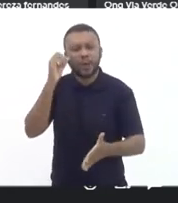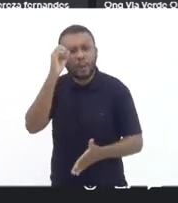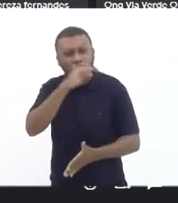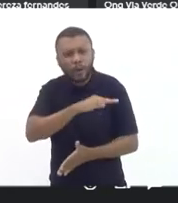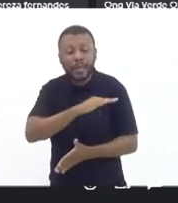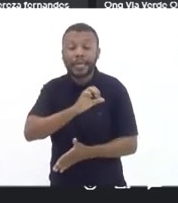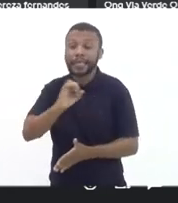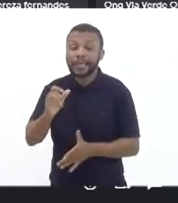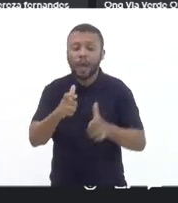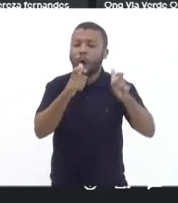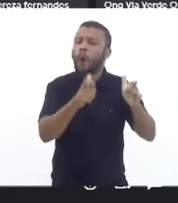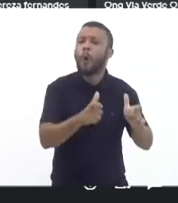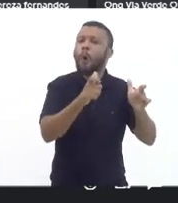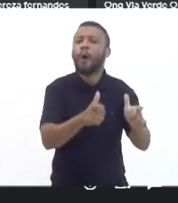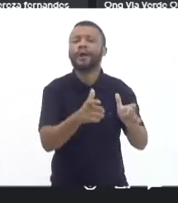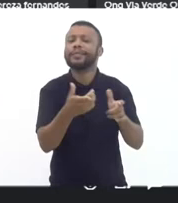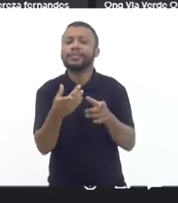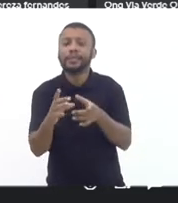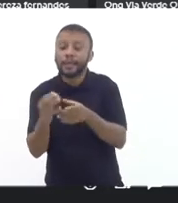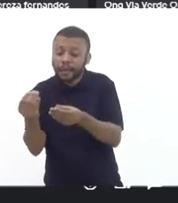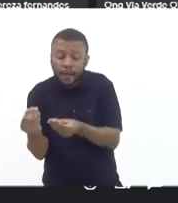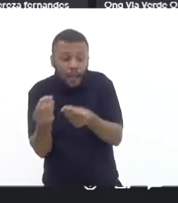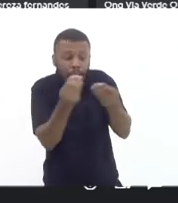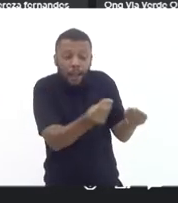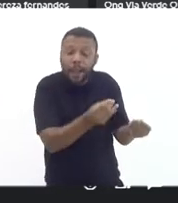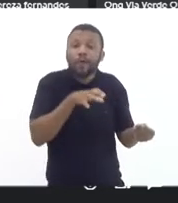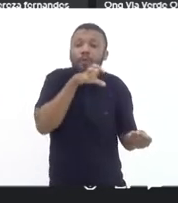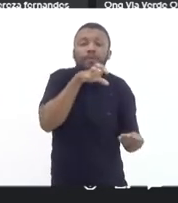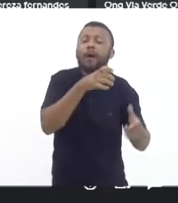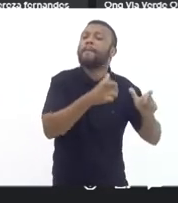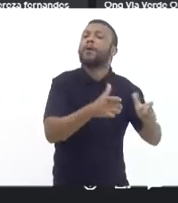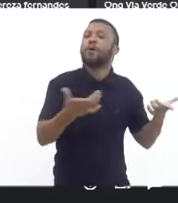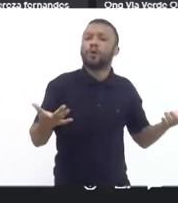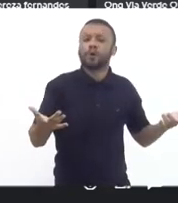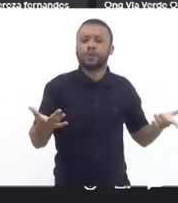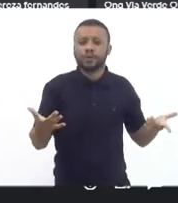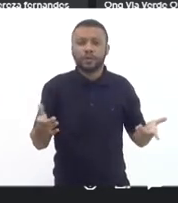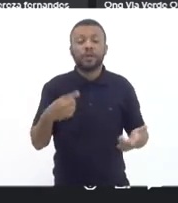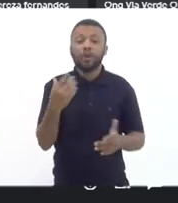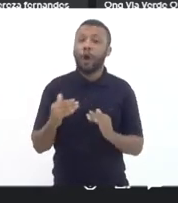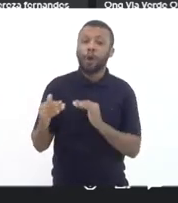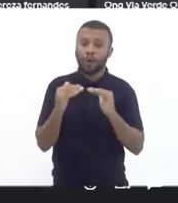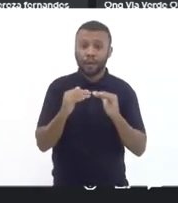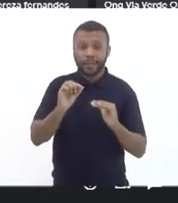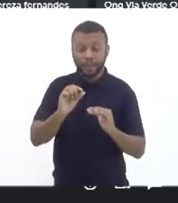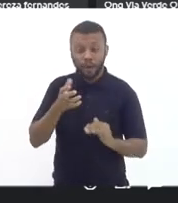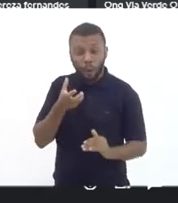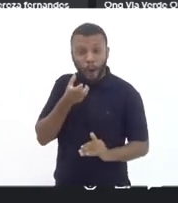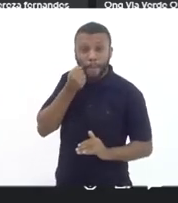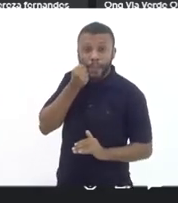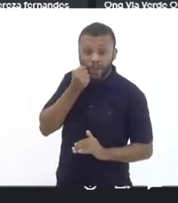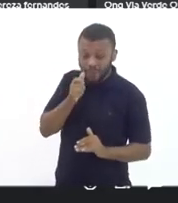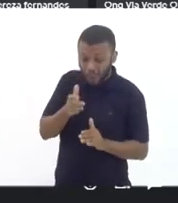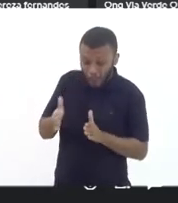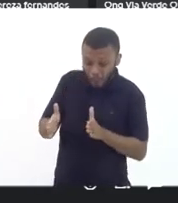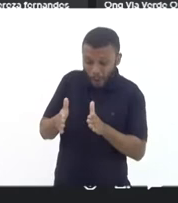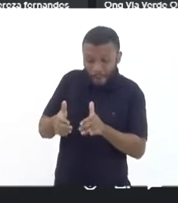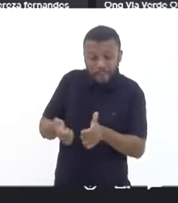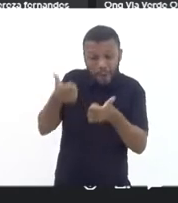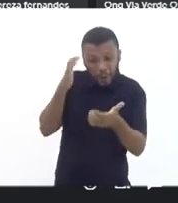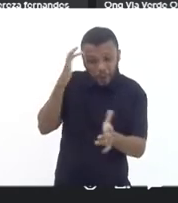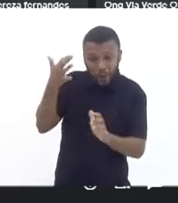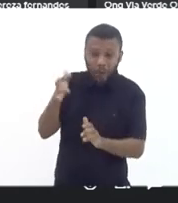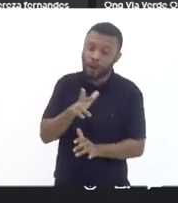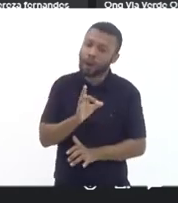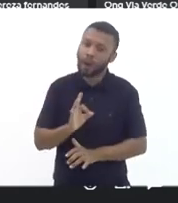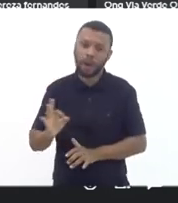animal. E aí todos nós concordamos que abrigo não é o melhor caminho. Mas por que não conveniar com as